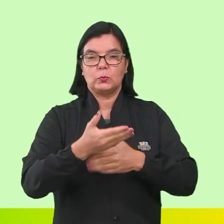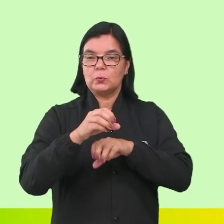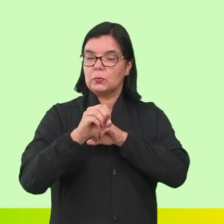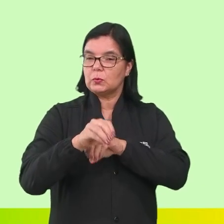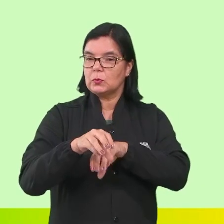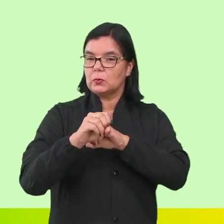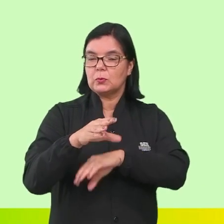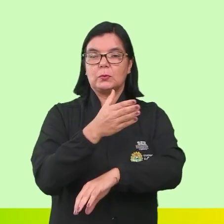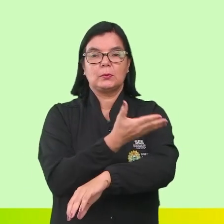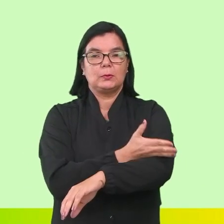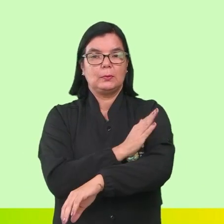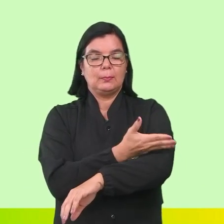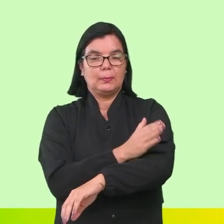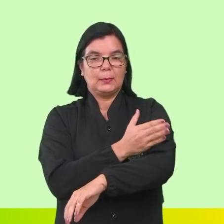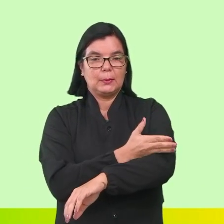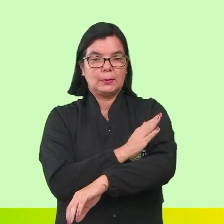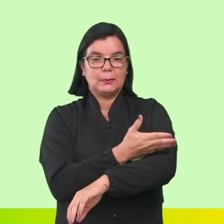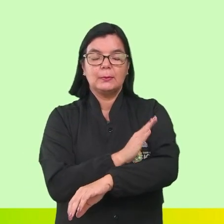ensinamentos,